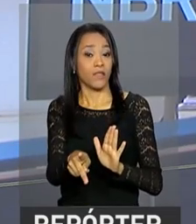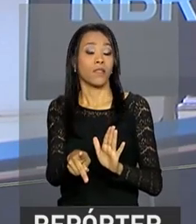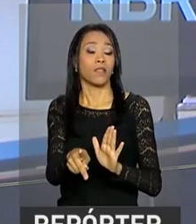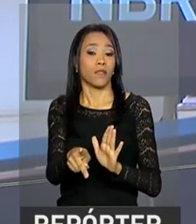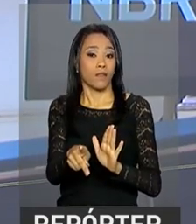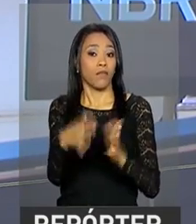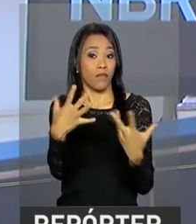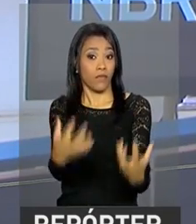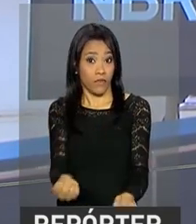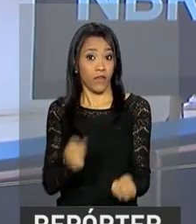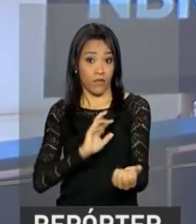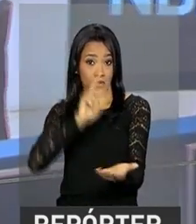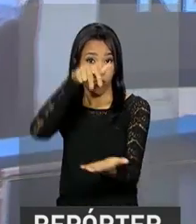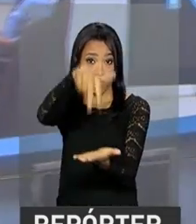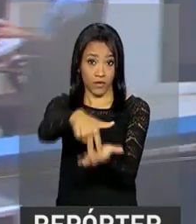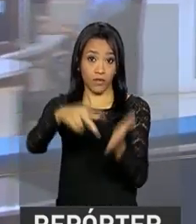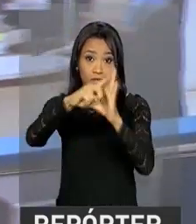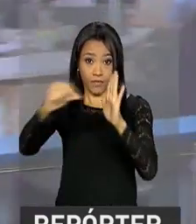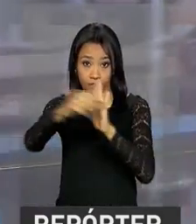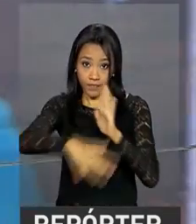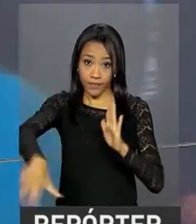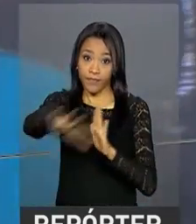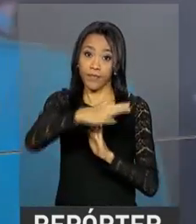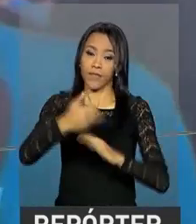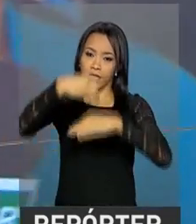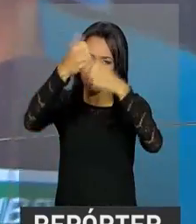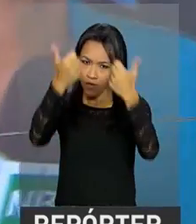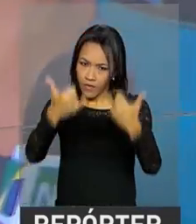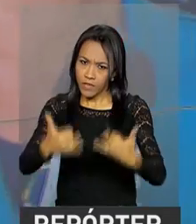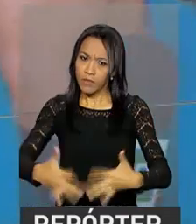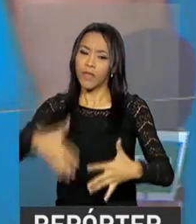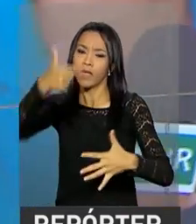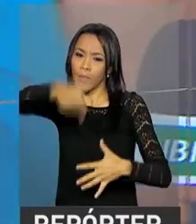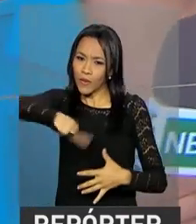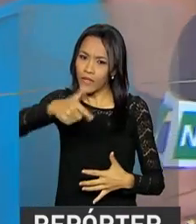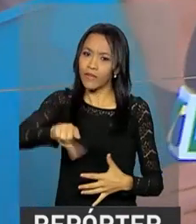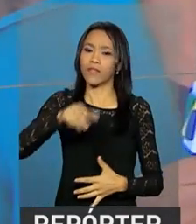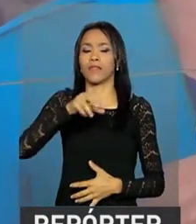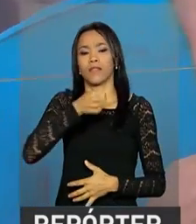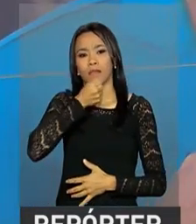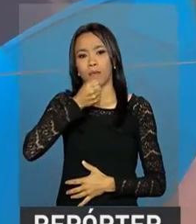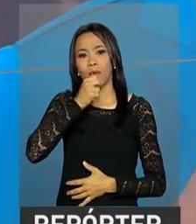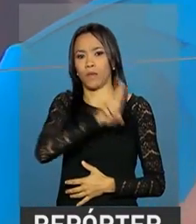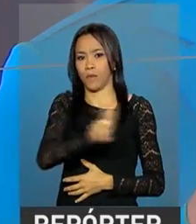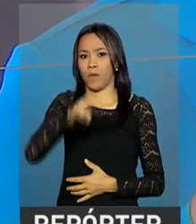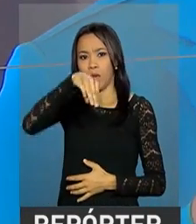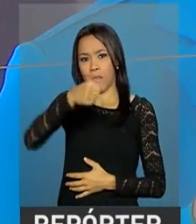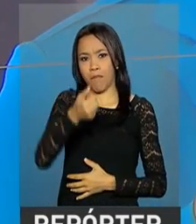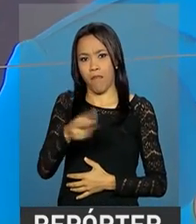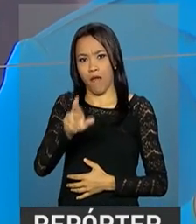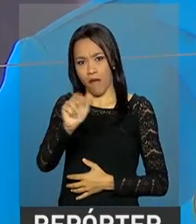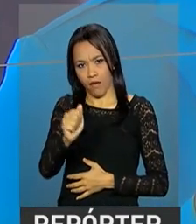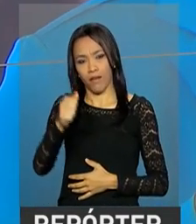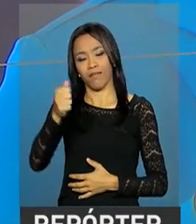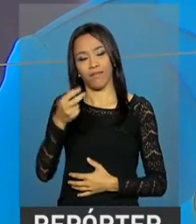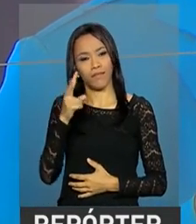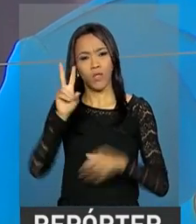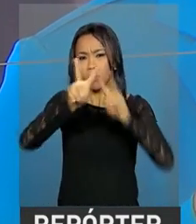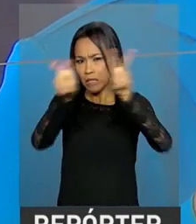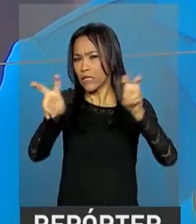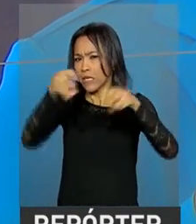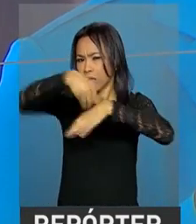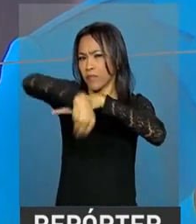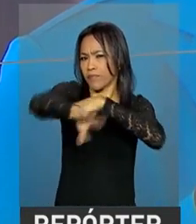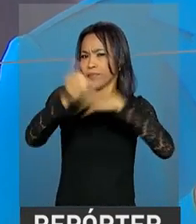da Previdência. Vamos então voltar ao Palácio do Planalto, conversar mais uma vez com a repórter Mara Knupp, que tem as informações para a gente sobre esse assunto. Oi,